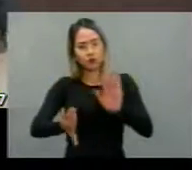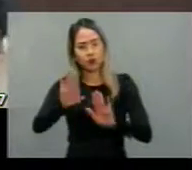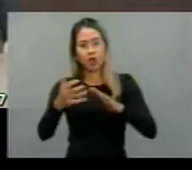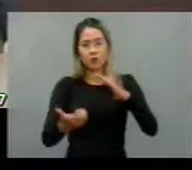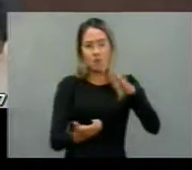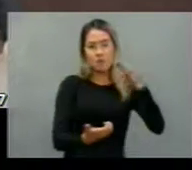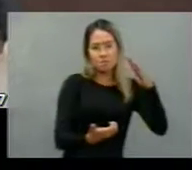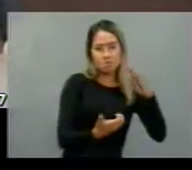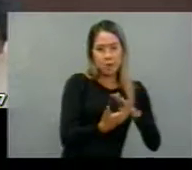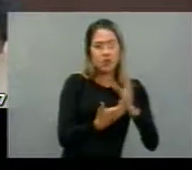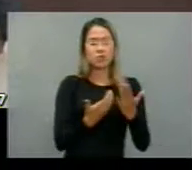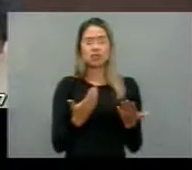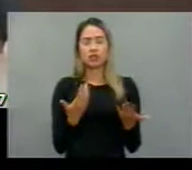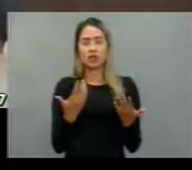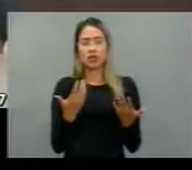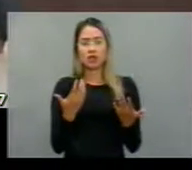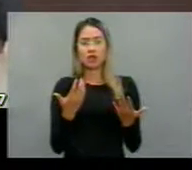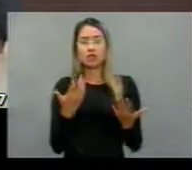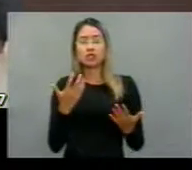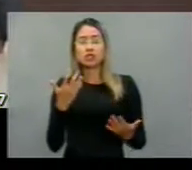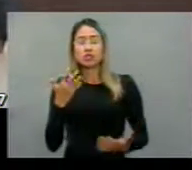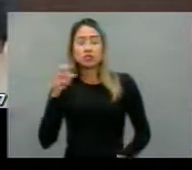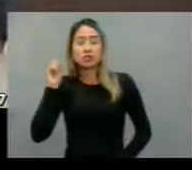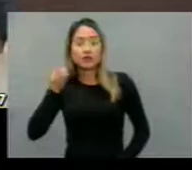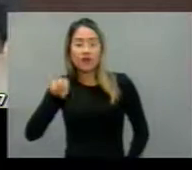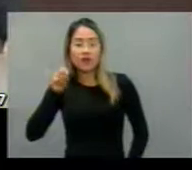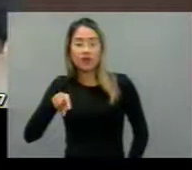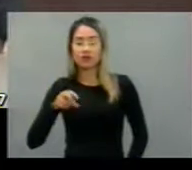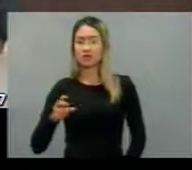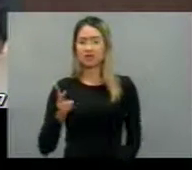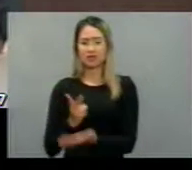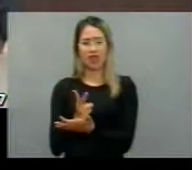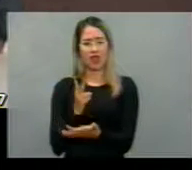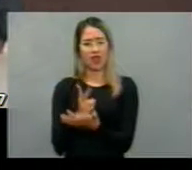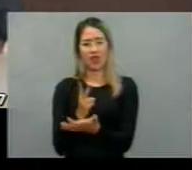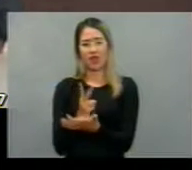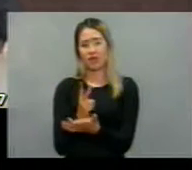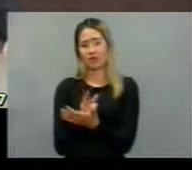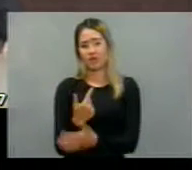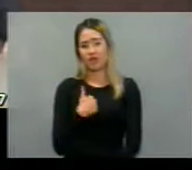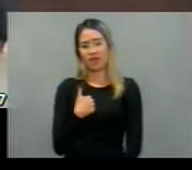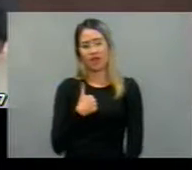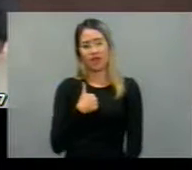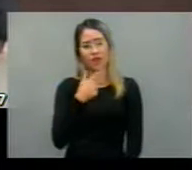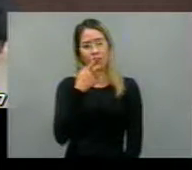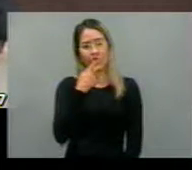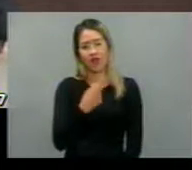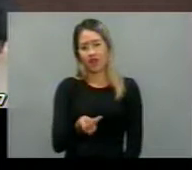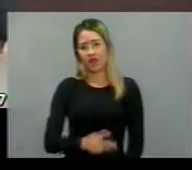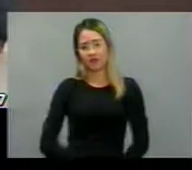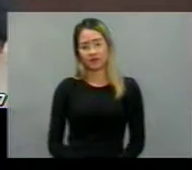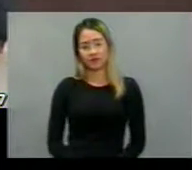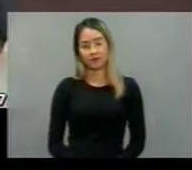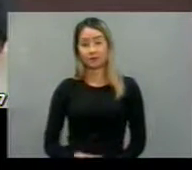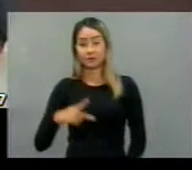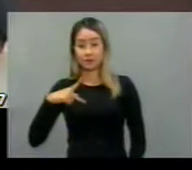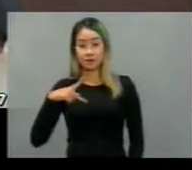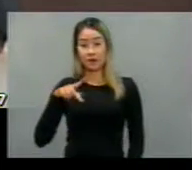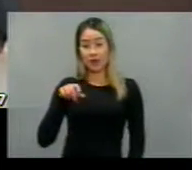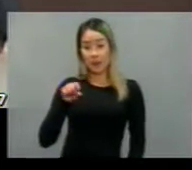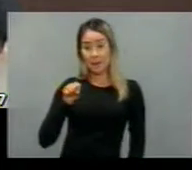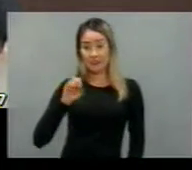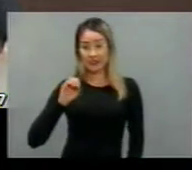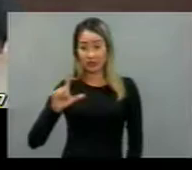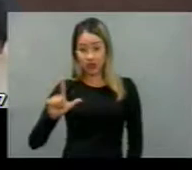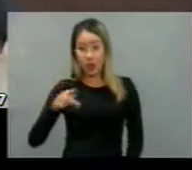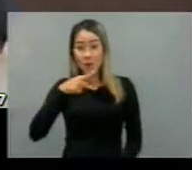PSOL nascemos, inclusive, denunciando o esquema de financiamento das eleições do Brasil. Quem se lembra,